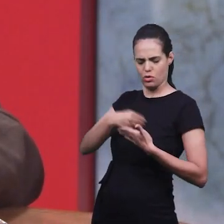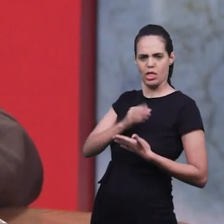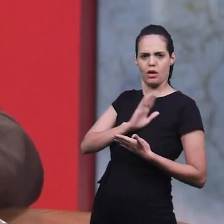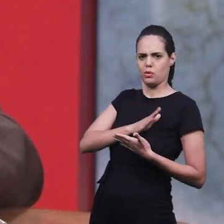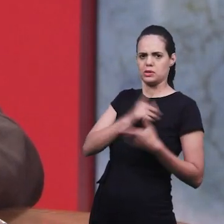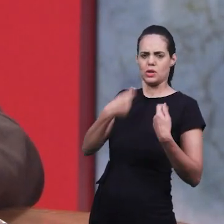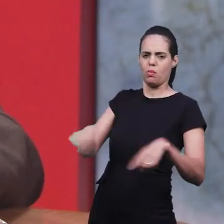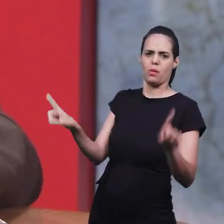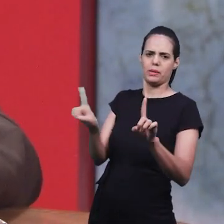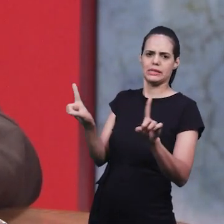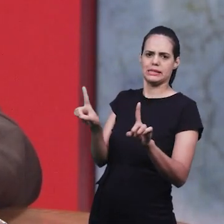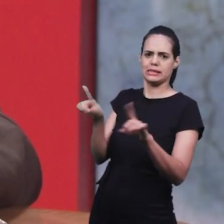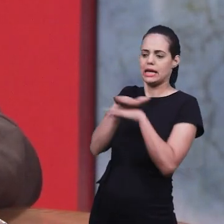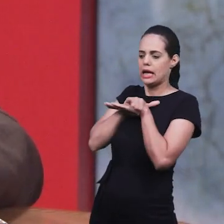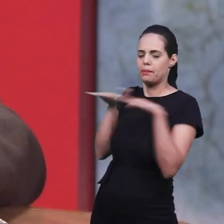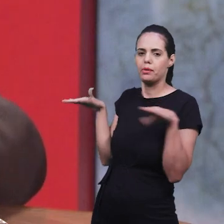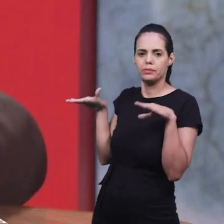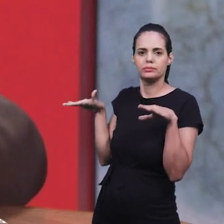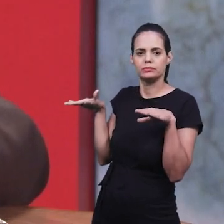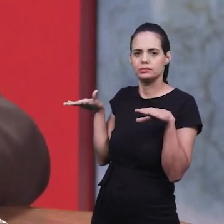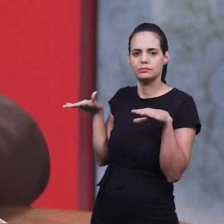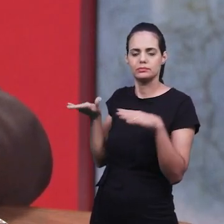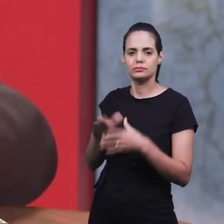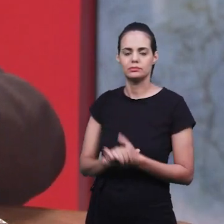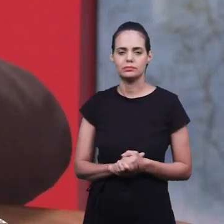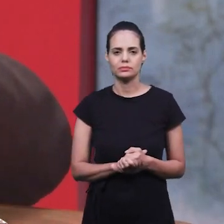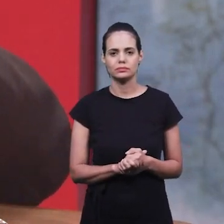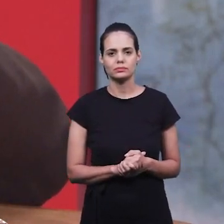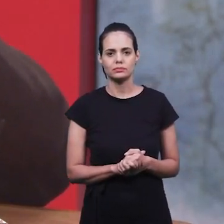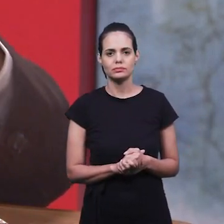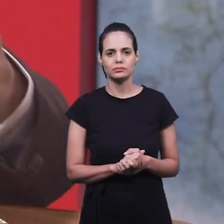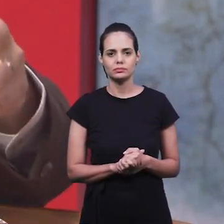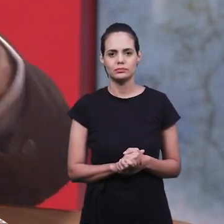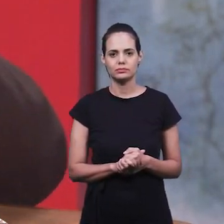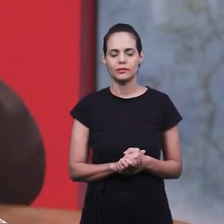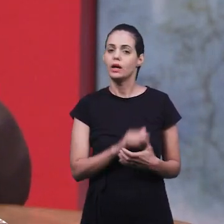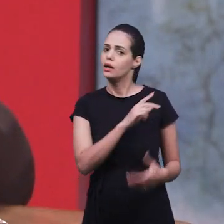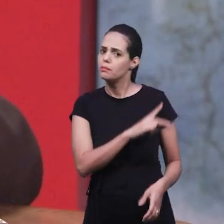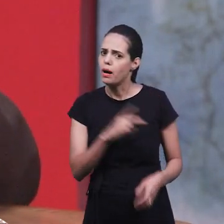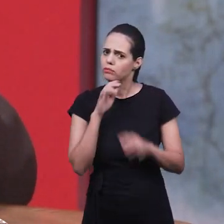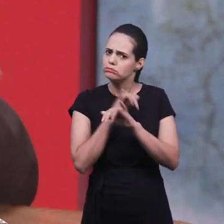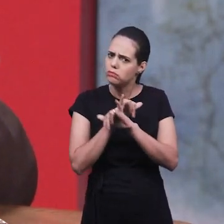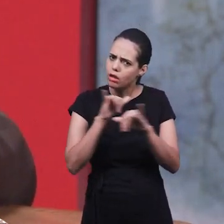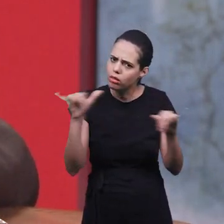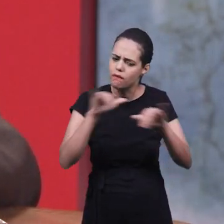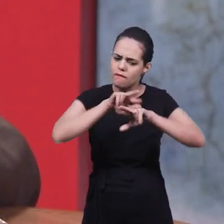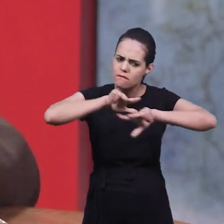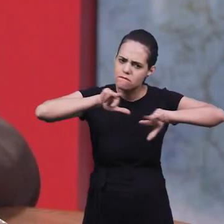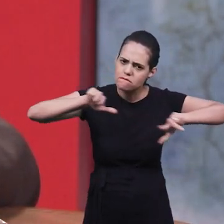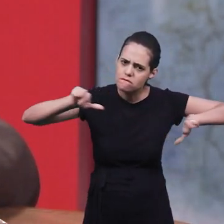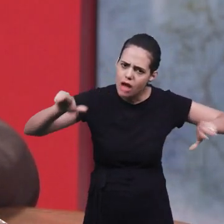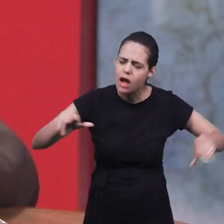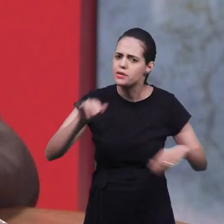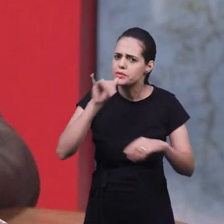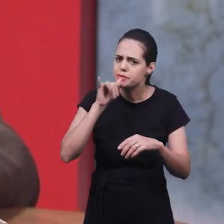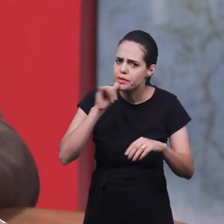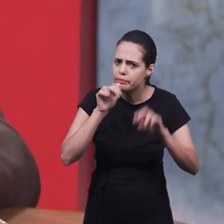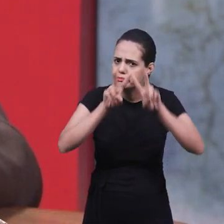o teor da carta de Paulo, claro que se estendendo a diversos exemplos e